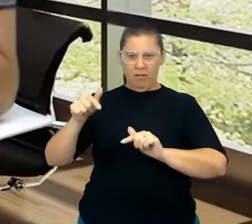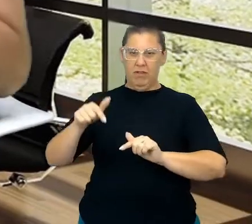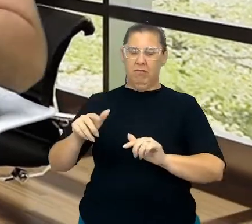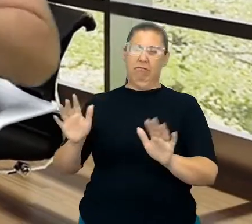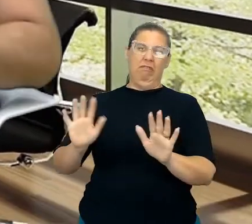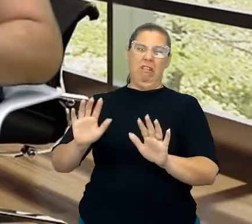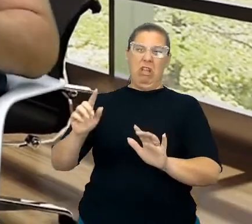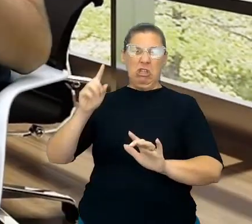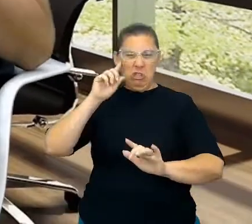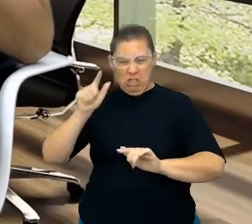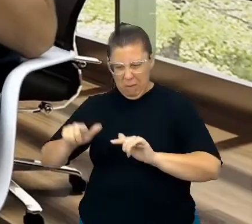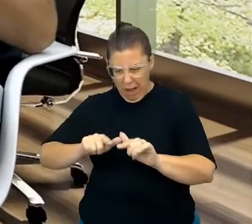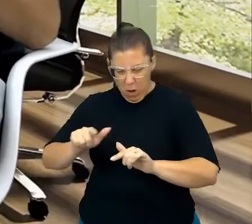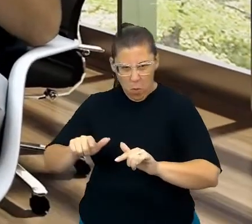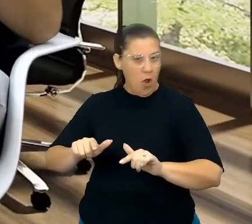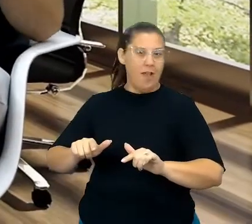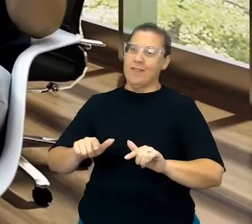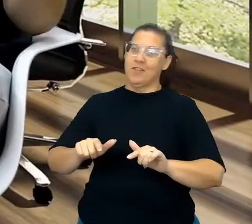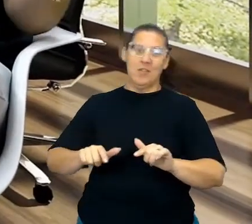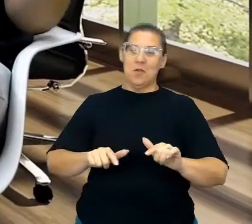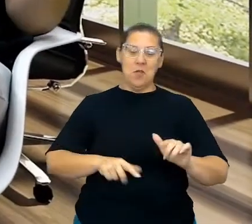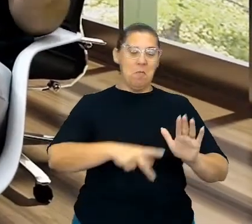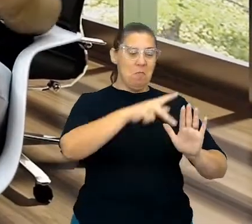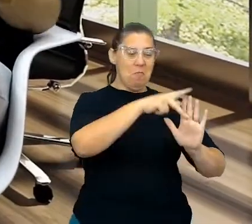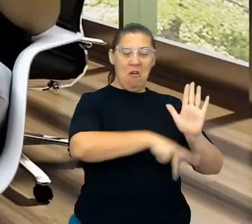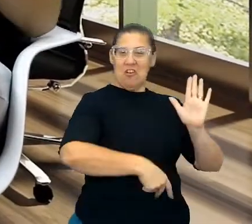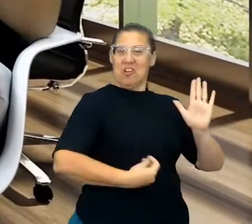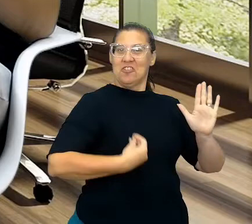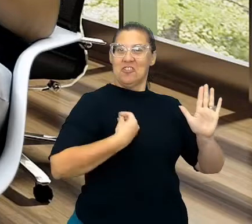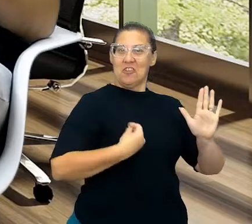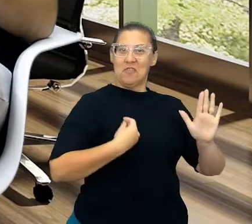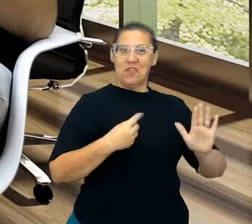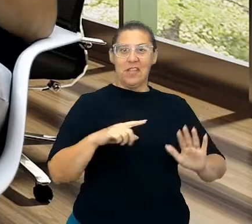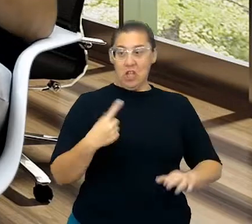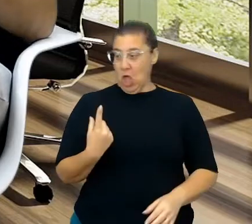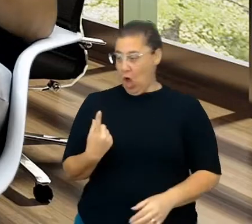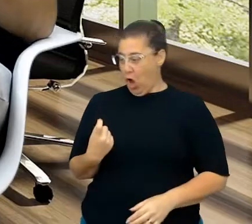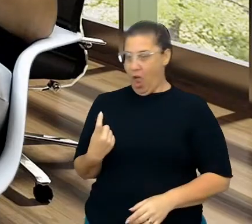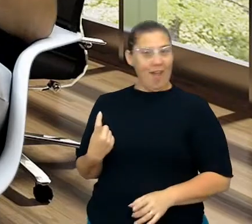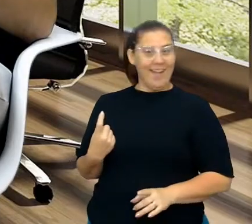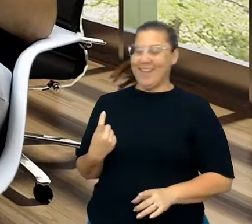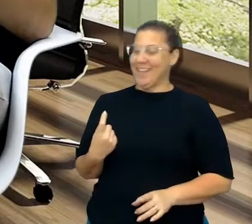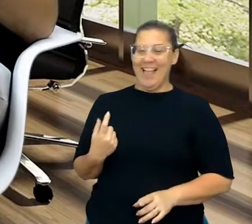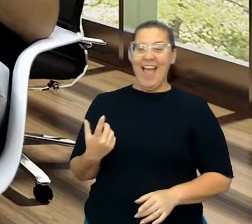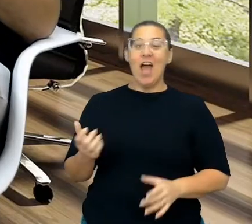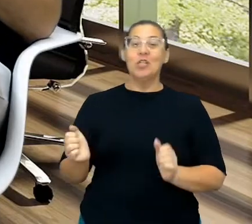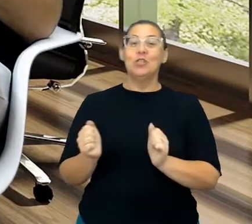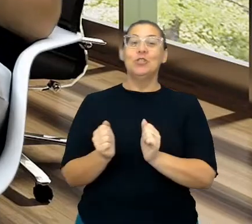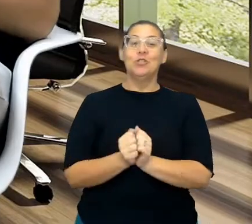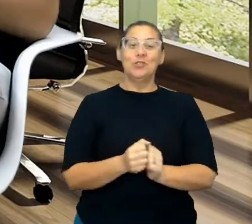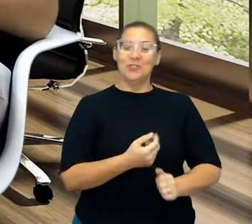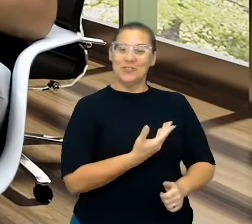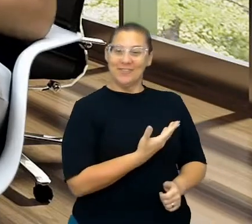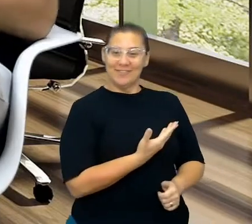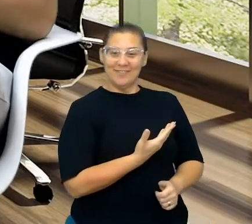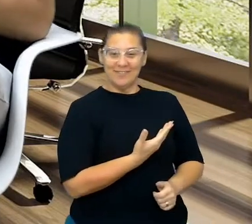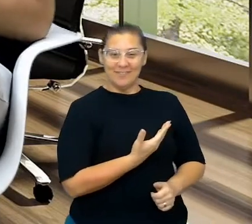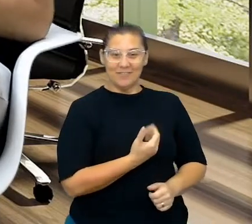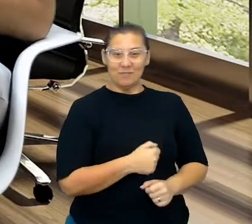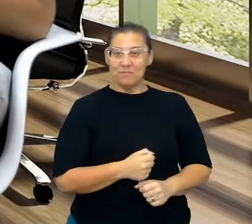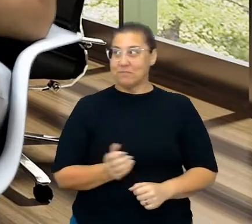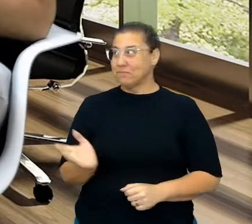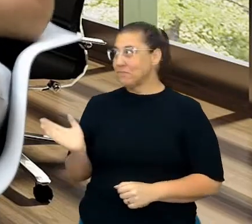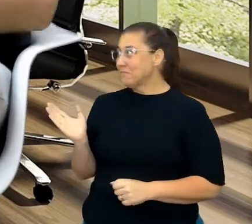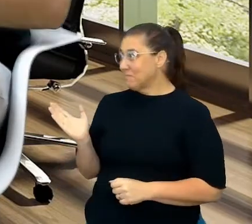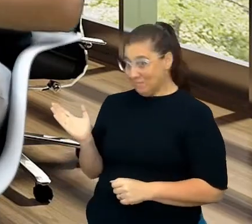Não é Dia do Trabalho. Hoje é dia de projeto de vida e não estou sozinho. Olha só, estou com uma estudante da rede,